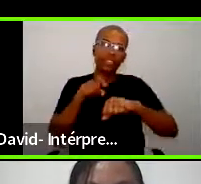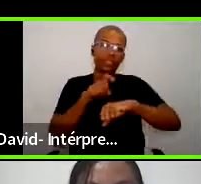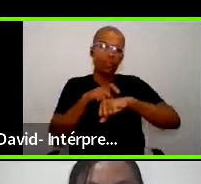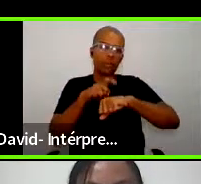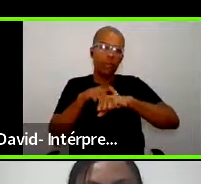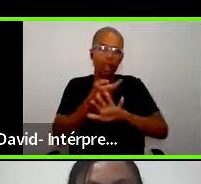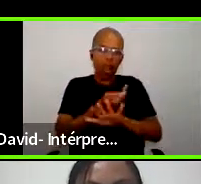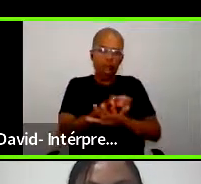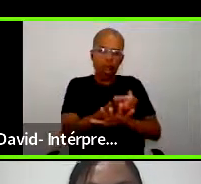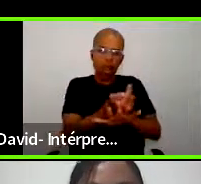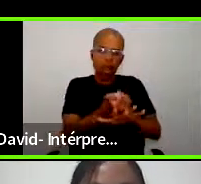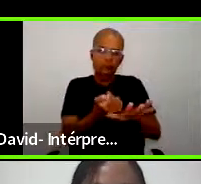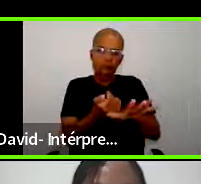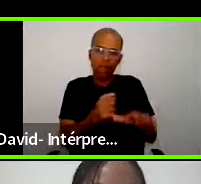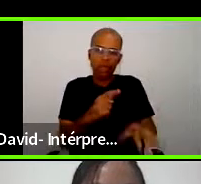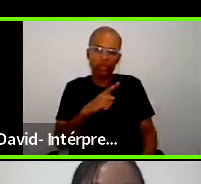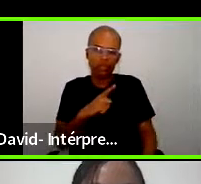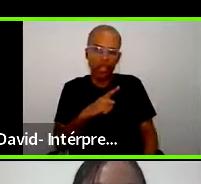news, tanta